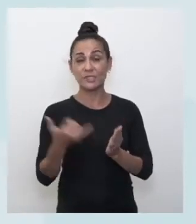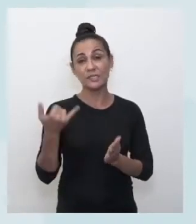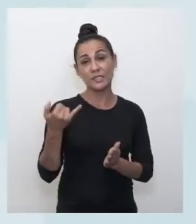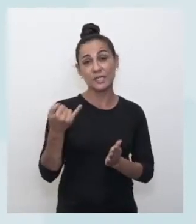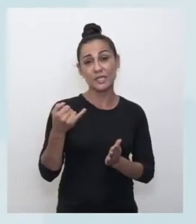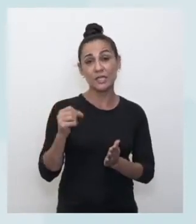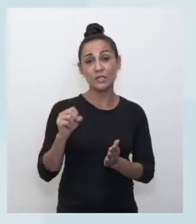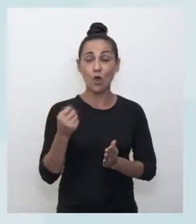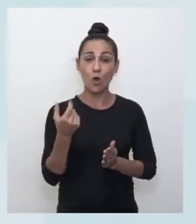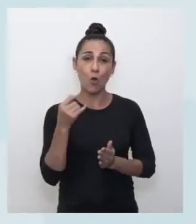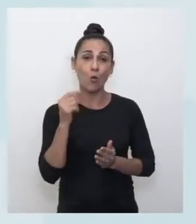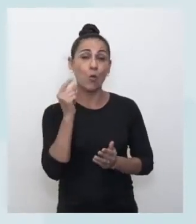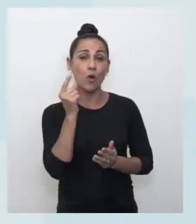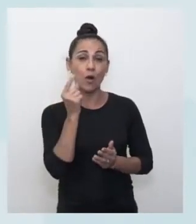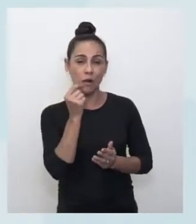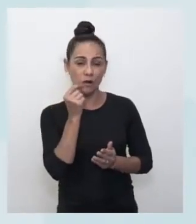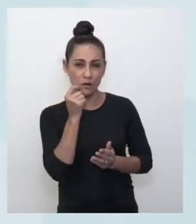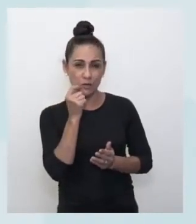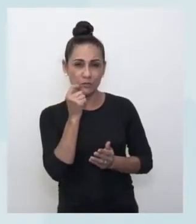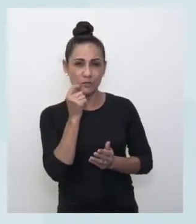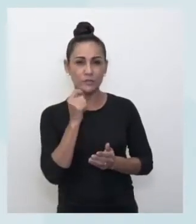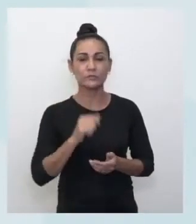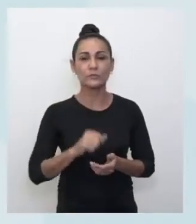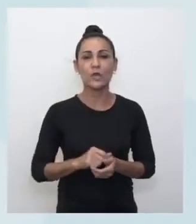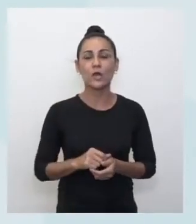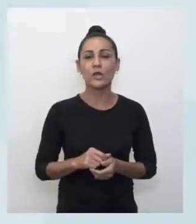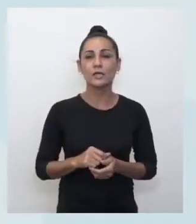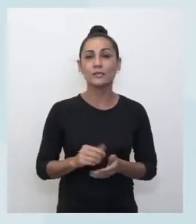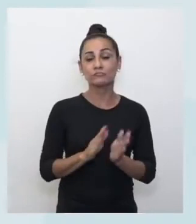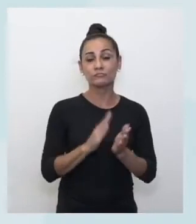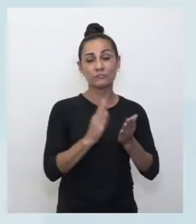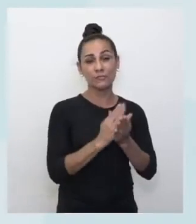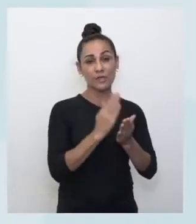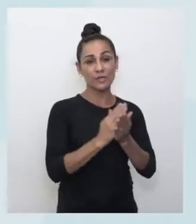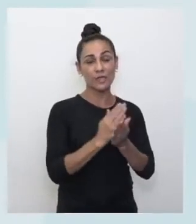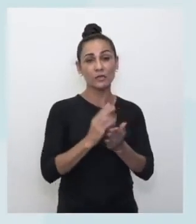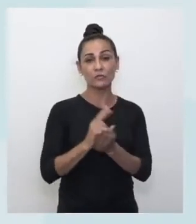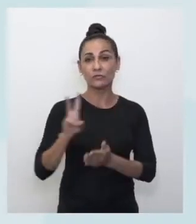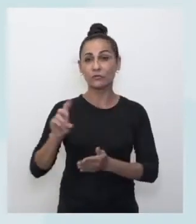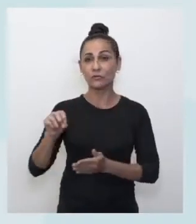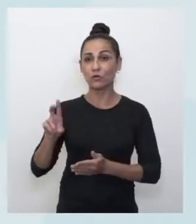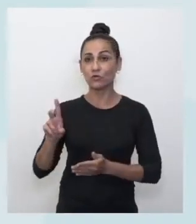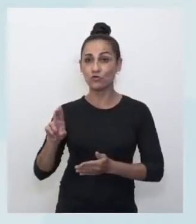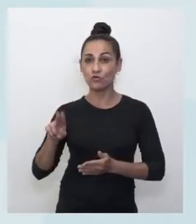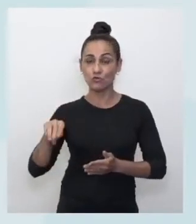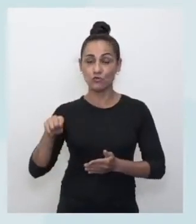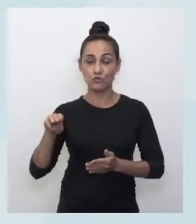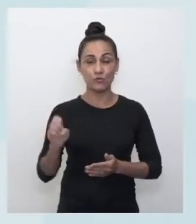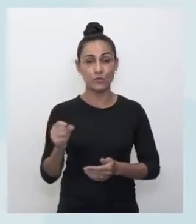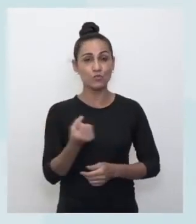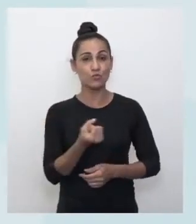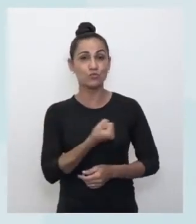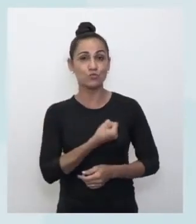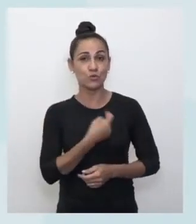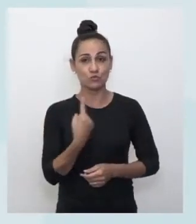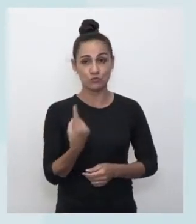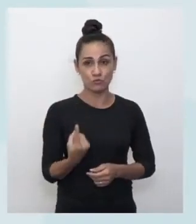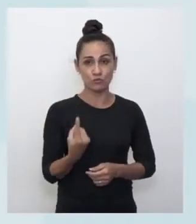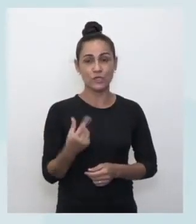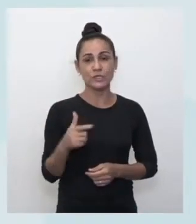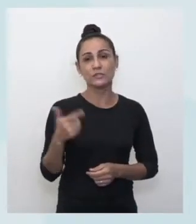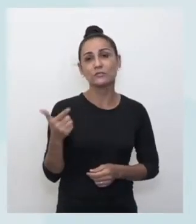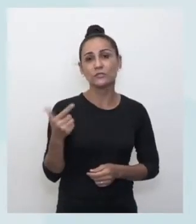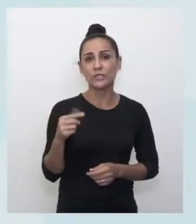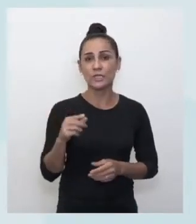lápis, and your booklet, o caderno do aluno, volume 1. Very nice. In case you don't have it, caso você não tenha ainda, tá aí o QR Code